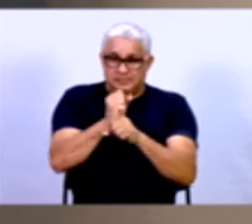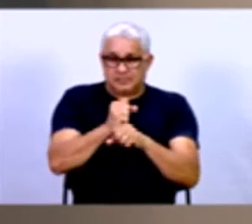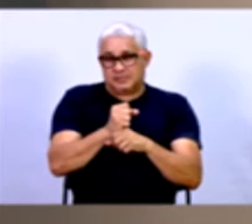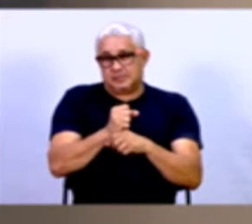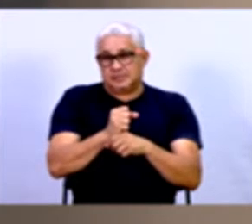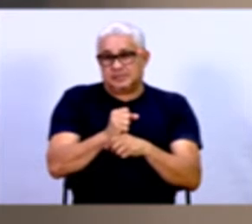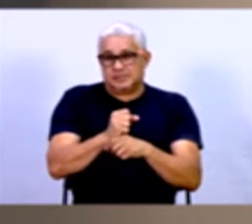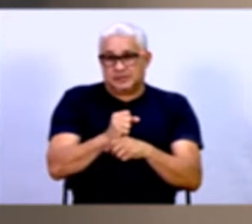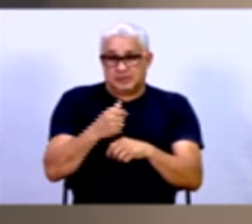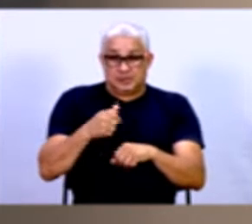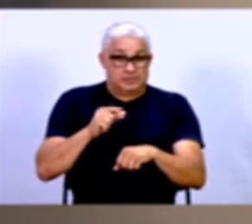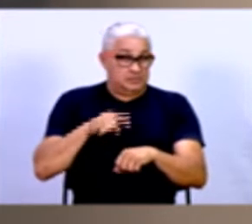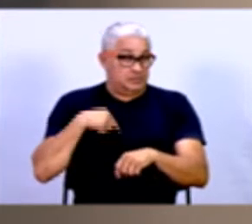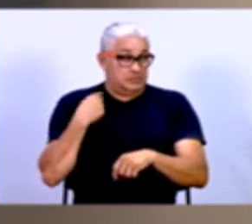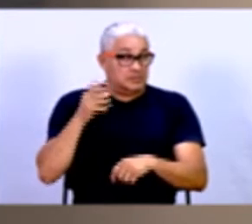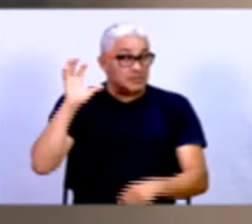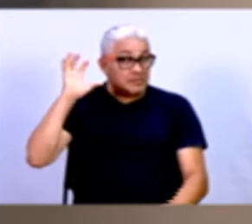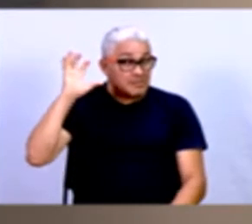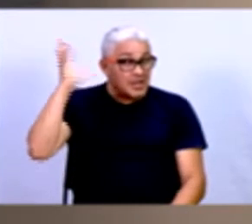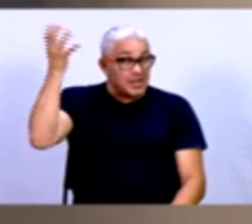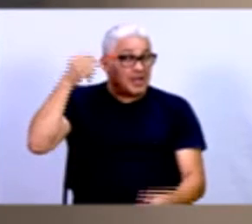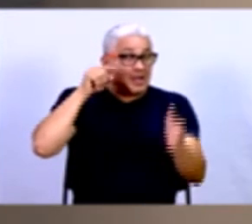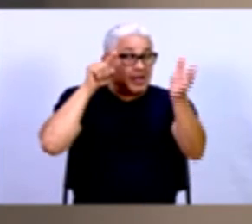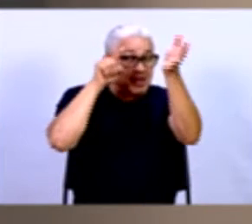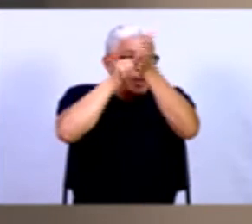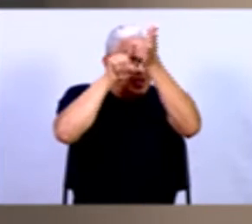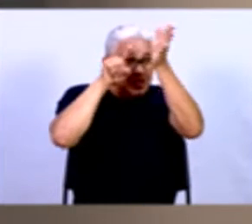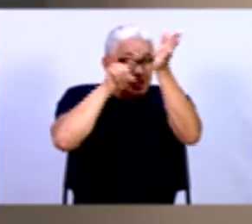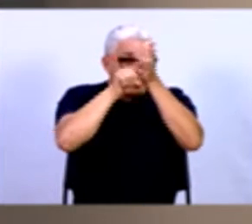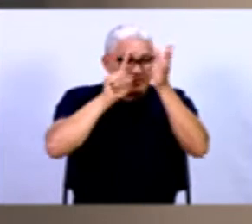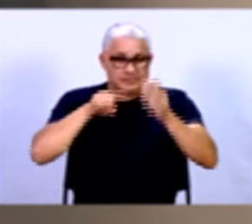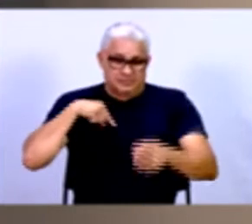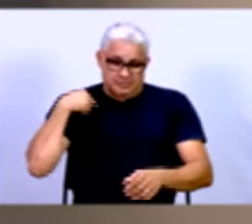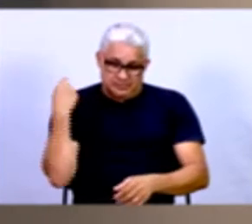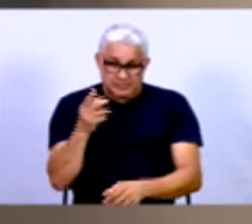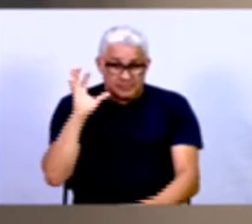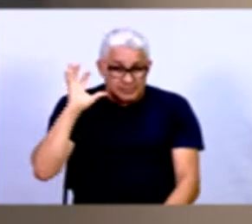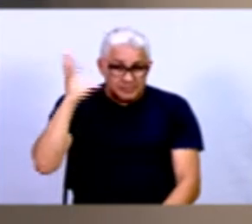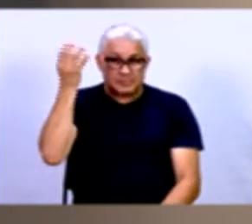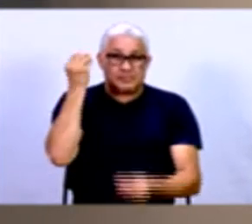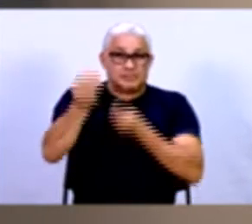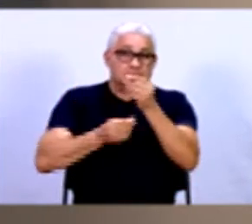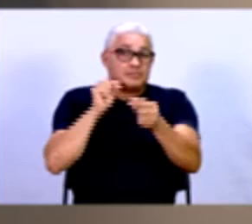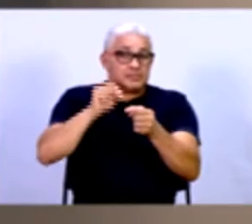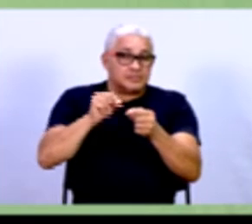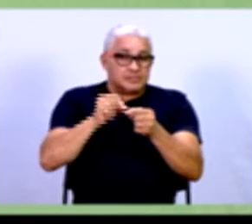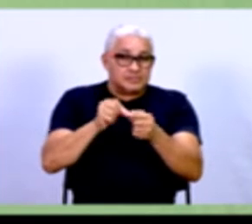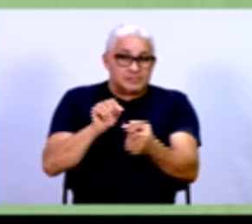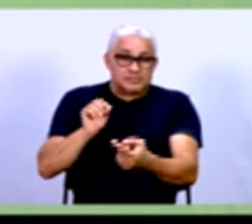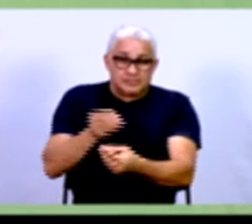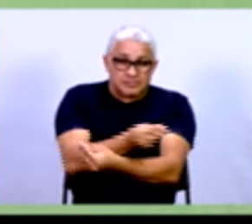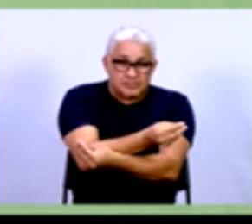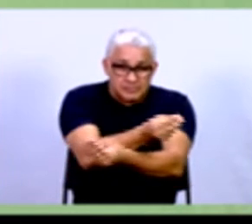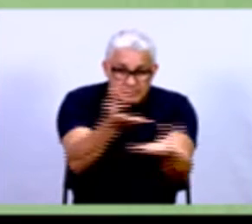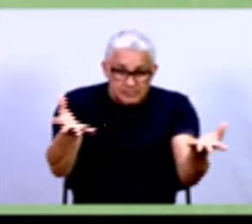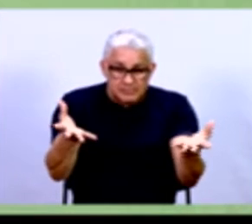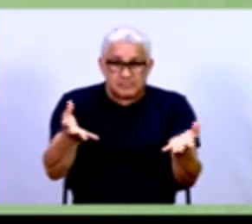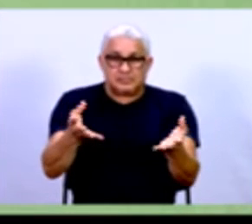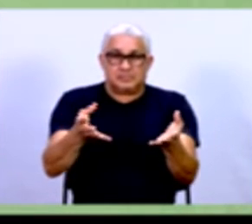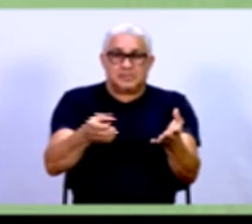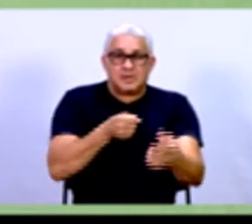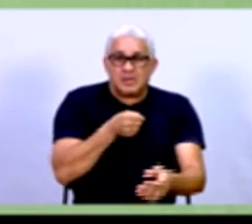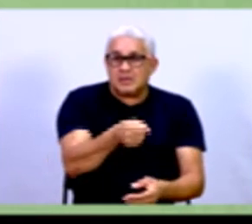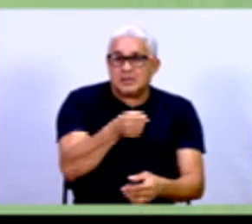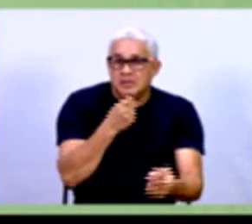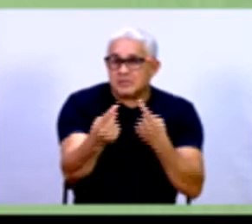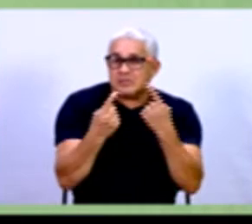vai decidir, tá? A gente está fazendo essas perguntas para a gente decidir como a gente vai aplicar isso. Então, ó, por meio de entrevista,